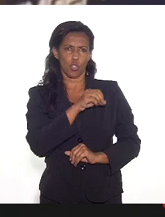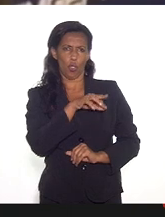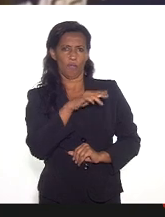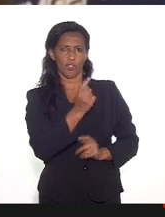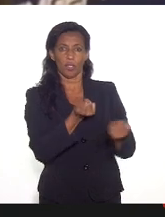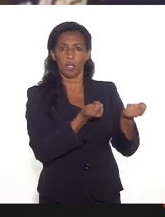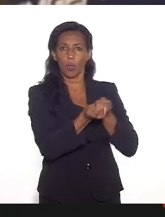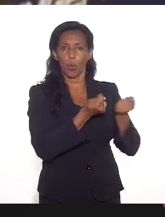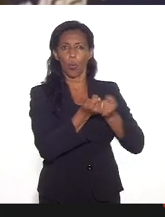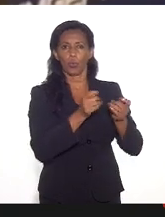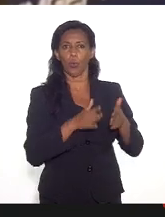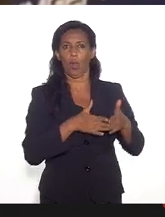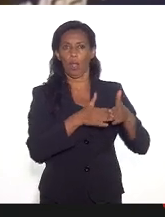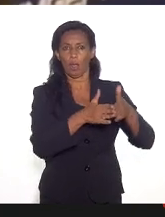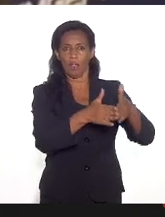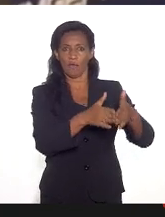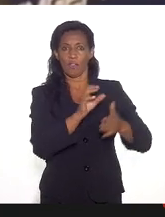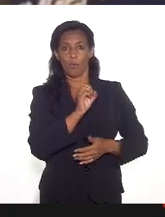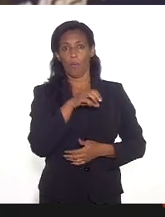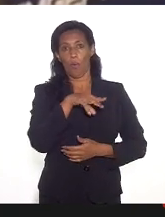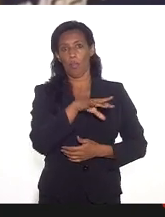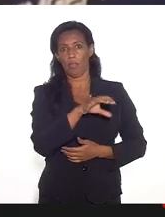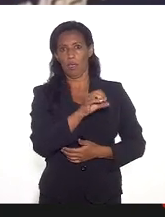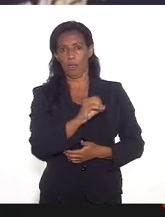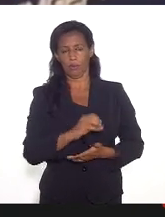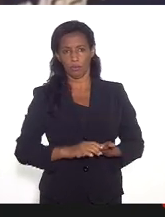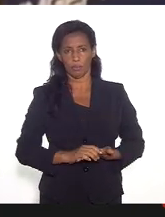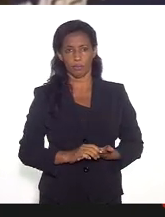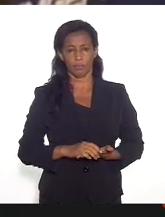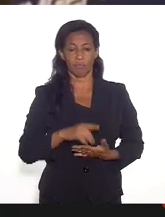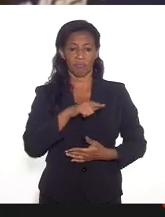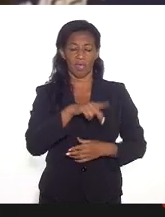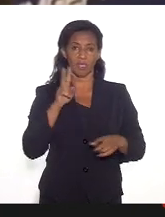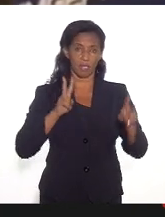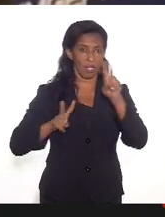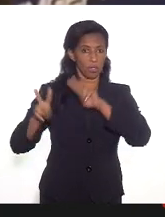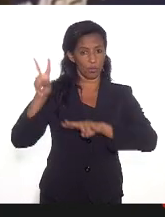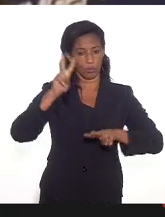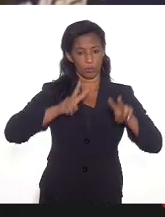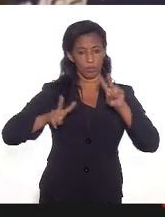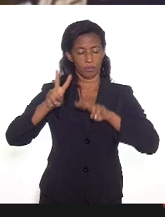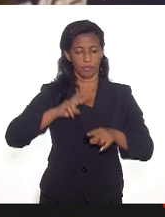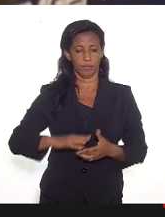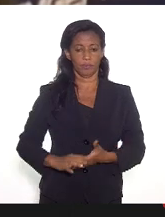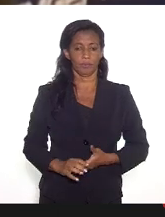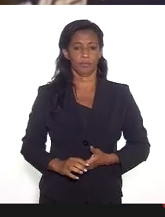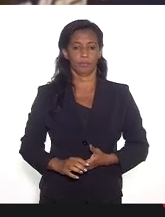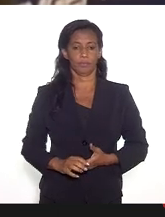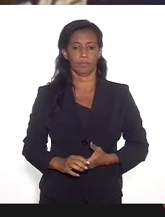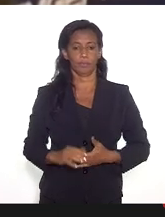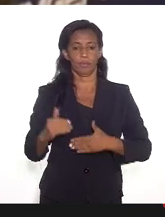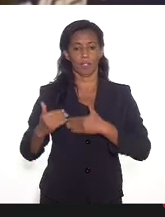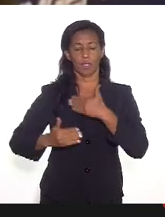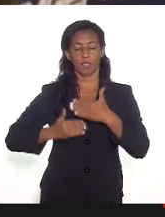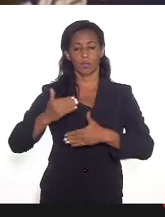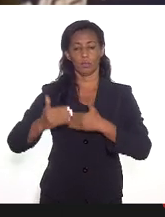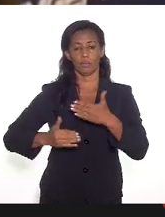controla um navio moderno como esse. Então, essa é a nossa visão para o conteúdo local. Isso passa